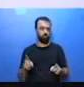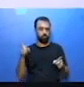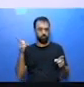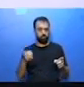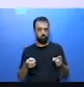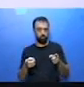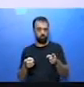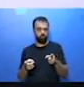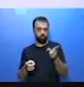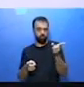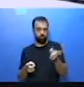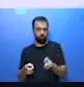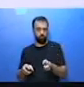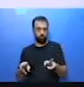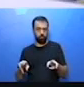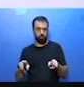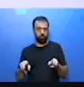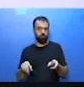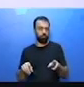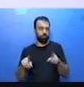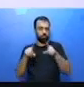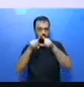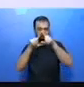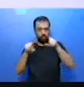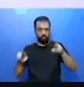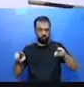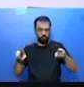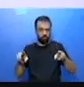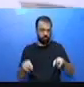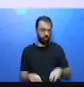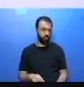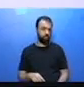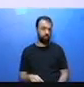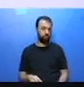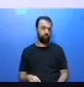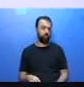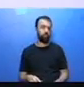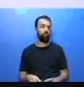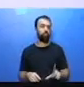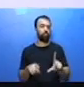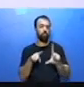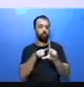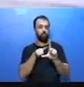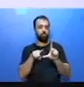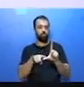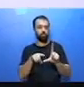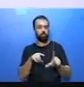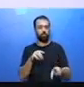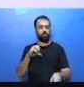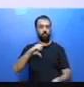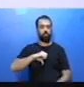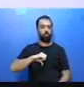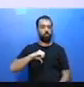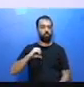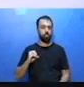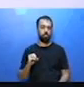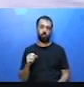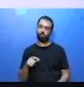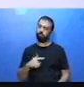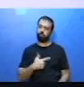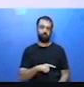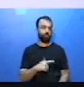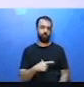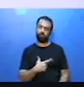mesmo tamanho, só que diferente do quadrado, ele não tem ângulo de 90 graus,